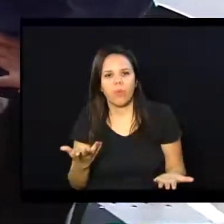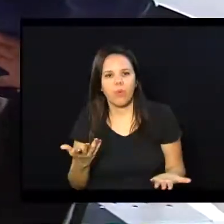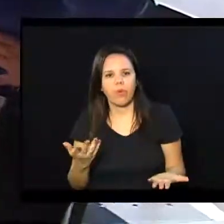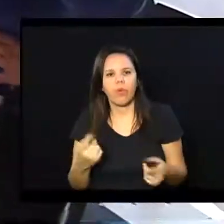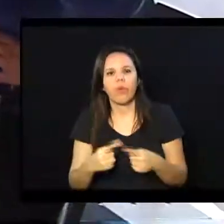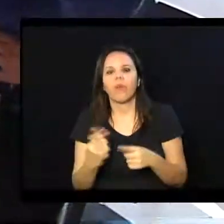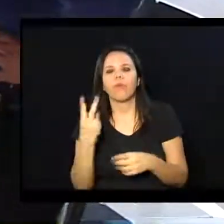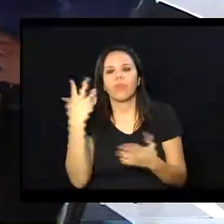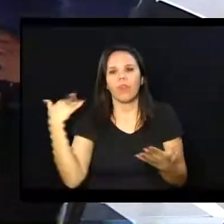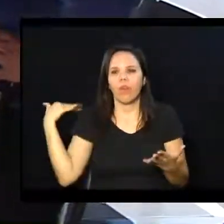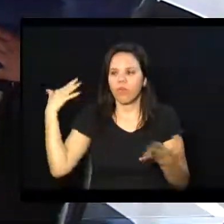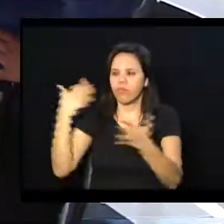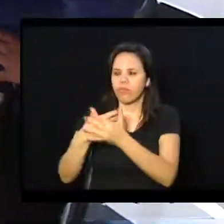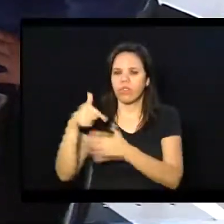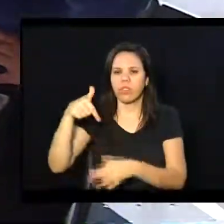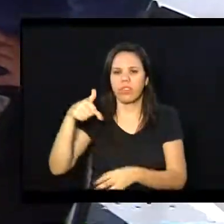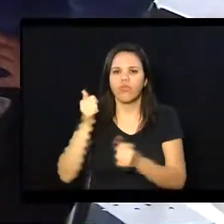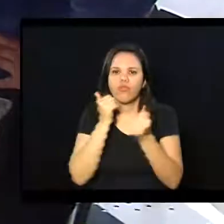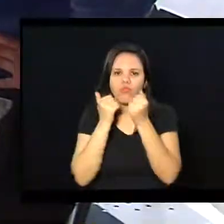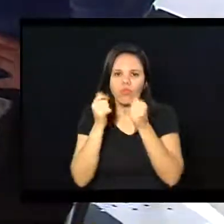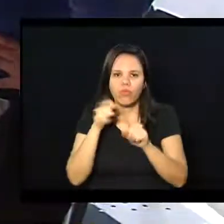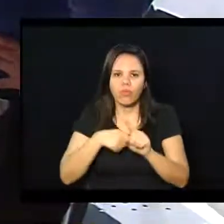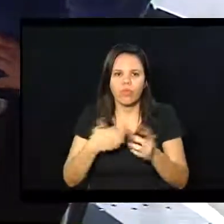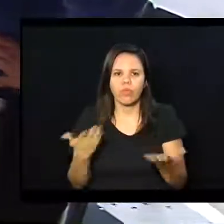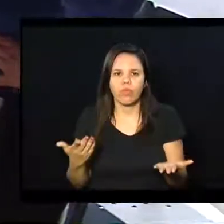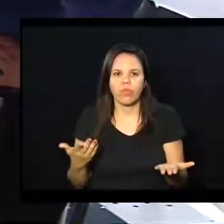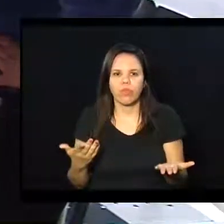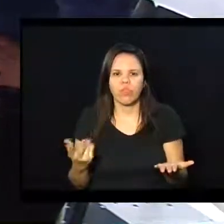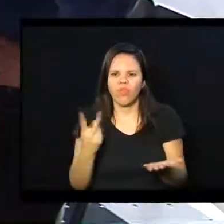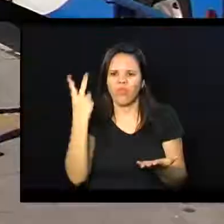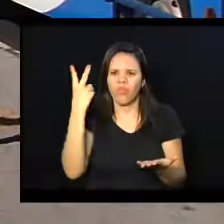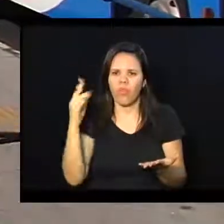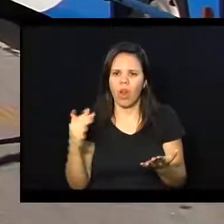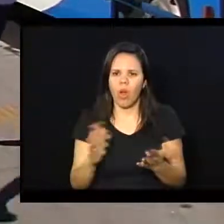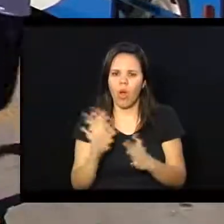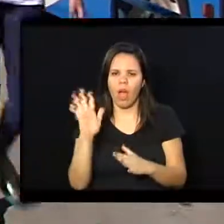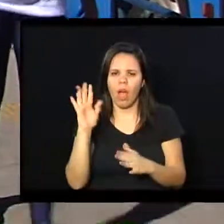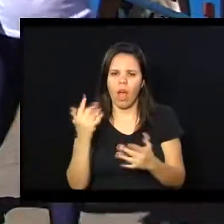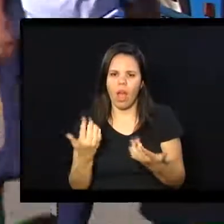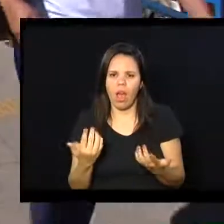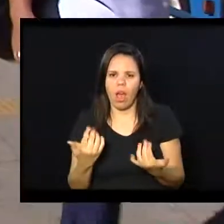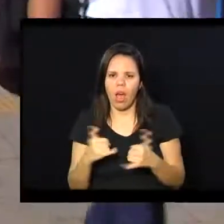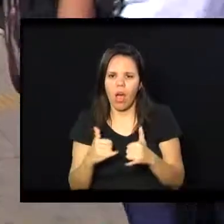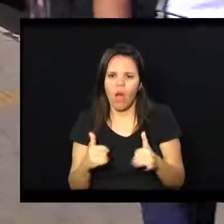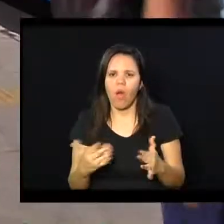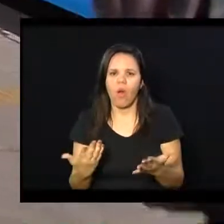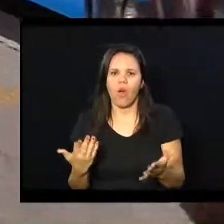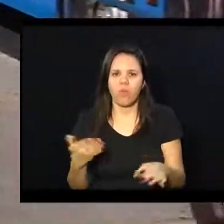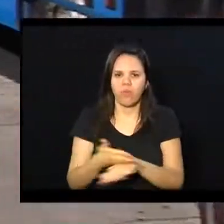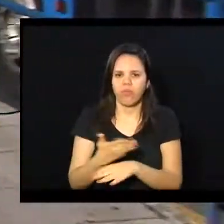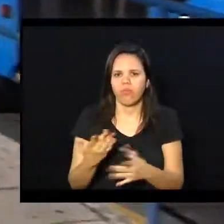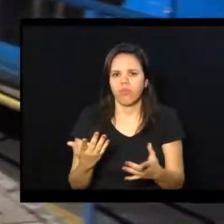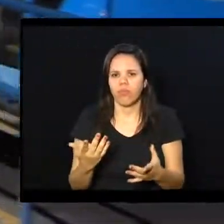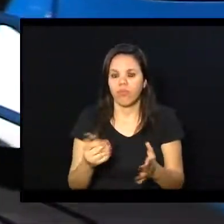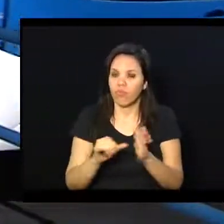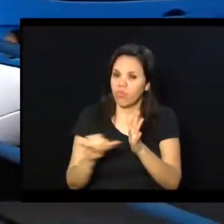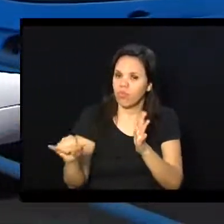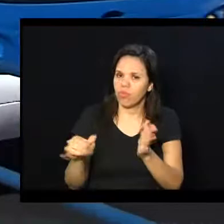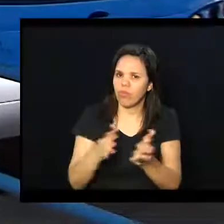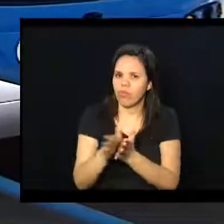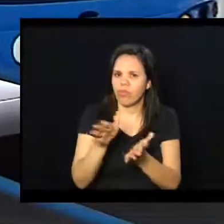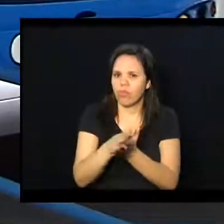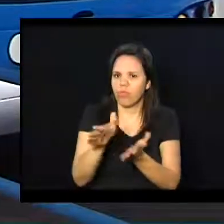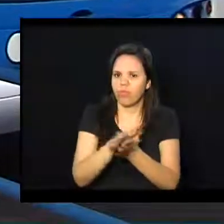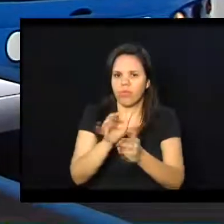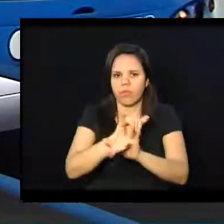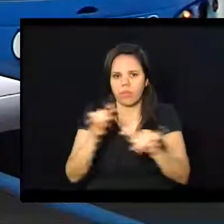7 de julho, as tarifas dos ônibus de Campinas estão mais caras. O aumento foi publicado no Diário Oficial do dia 1º